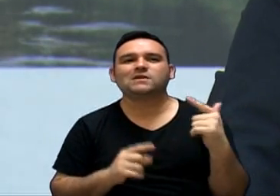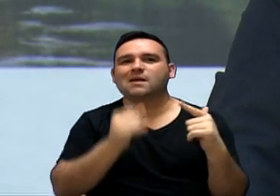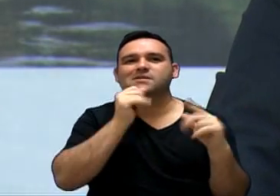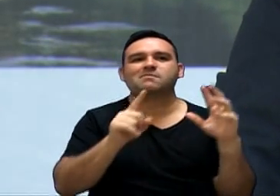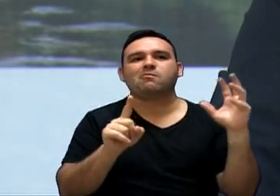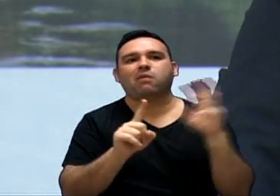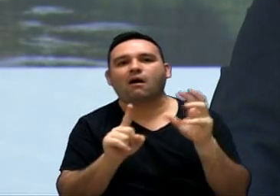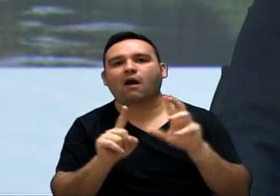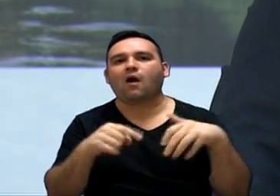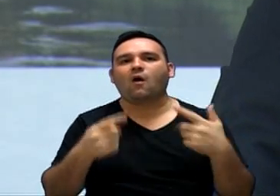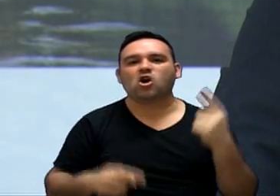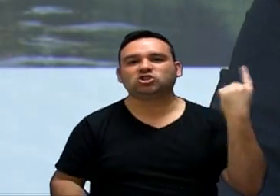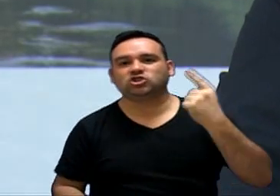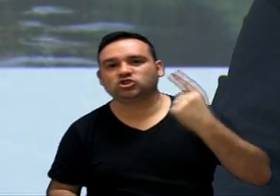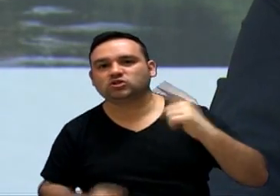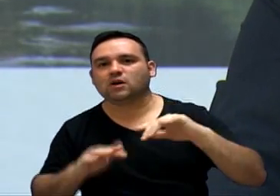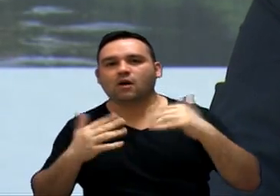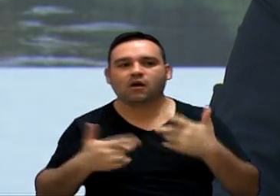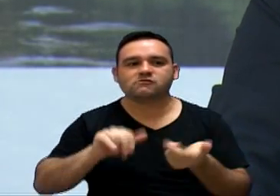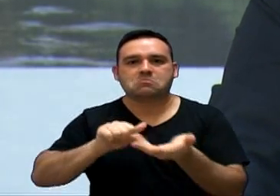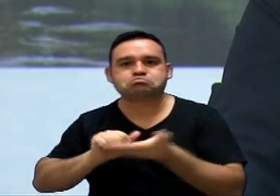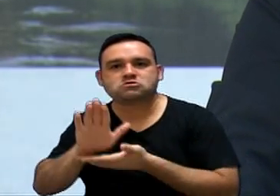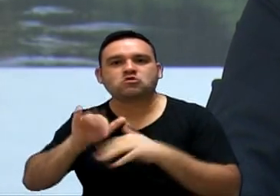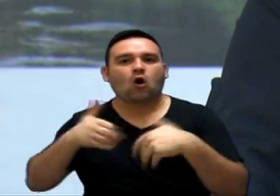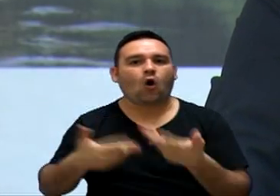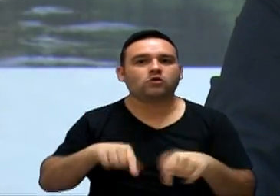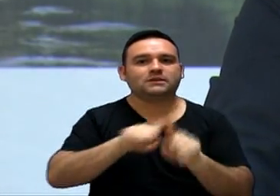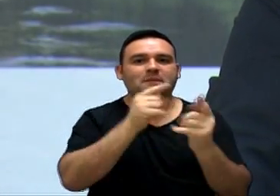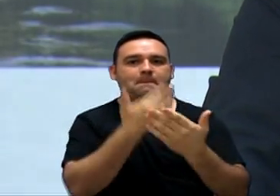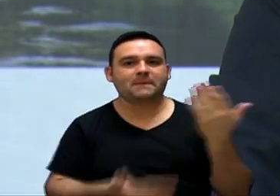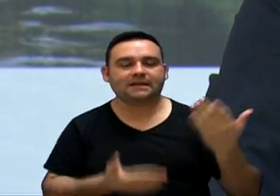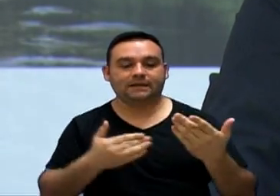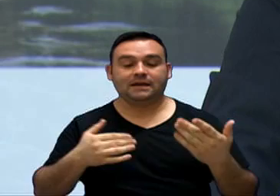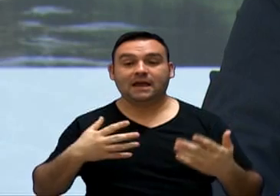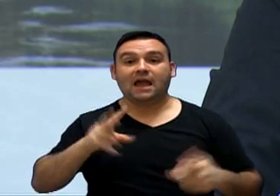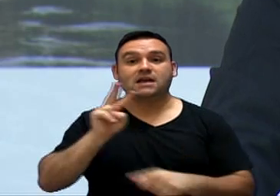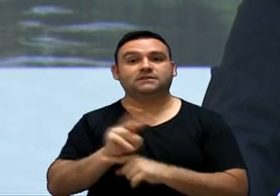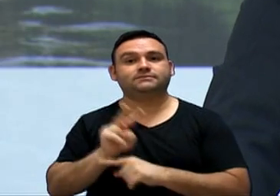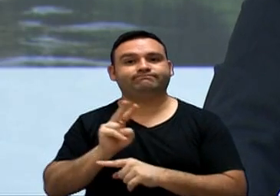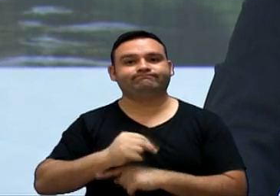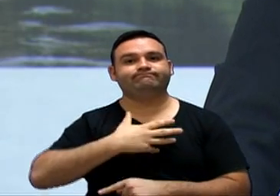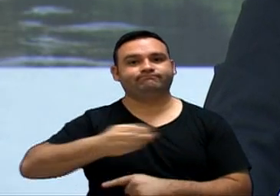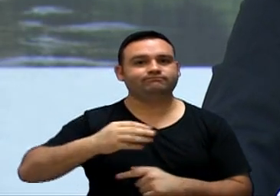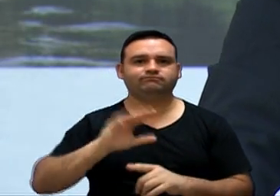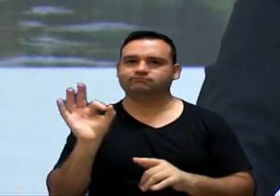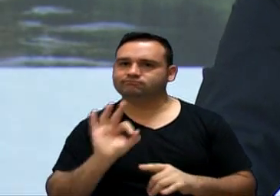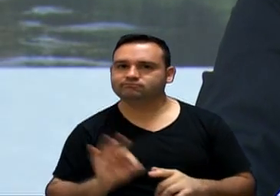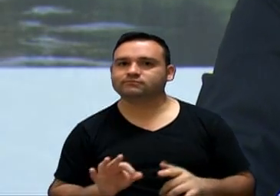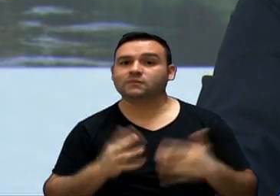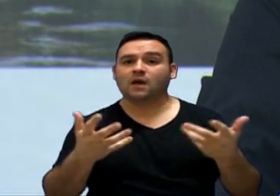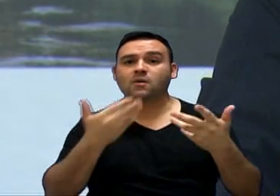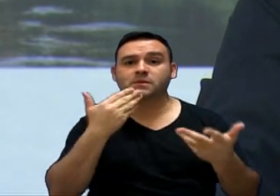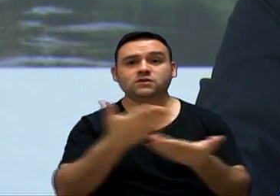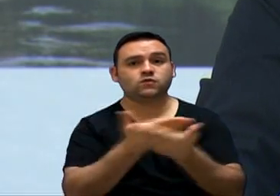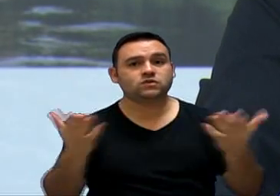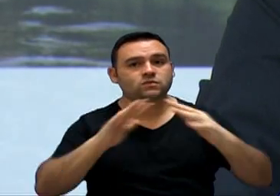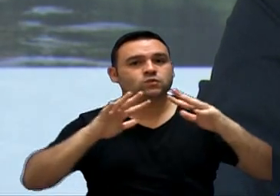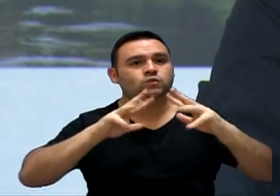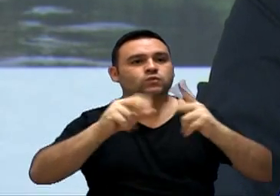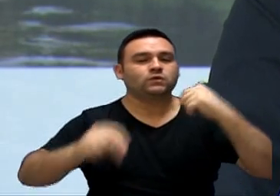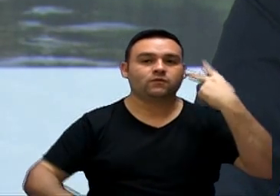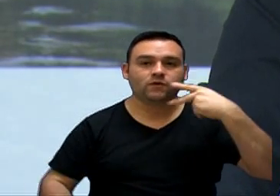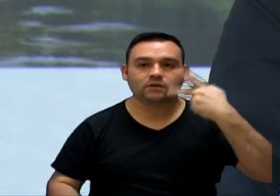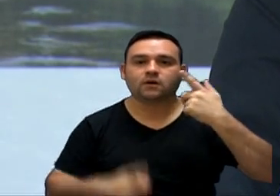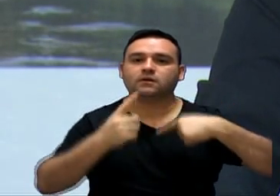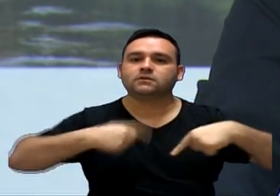coagidos, ameaçados, a serem demitidos ou a perderem a guarda dos seus filhos. Então, é dessa forma que eu peço a todos os colegas